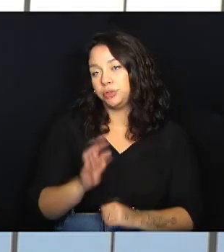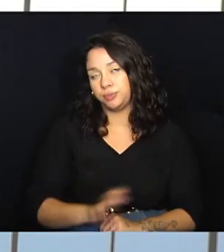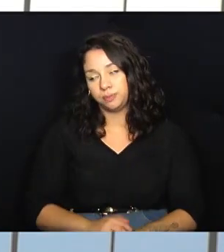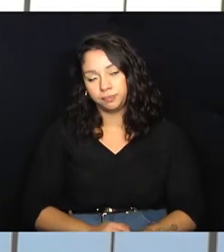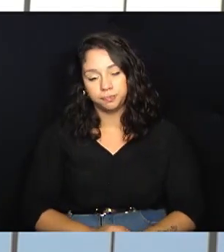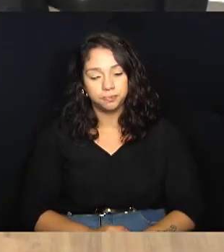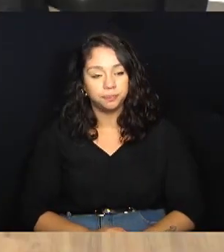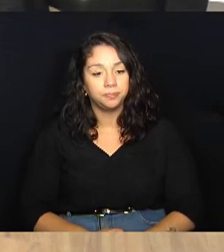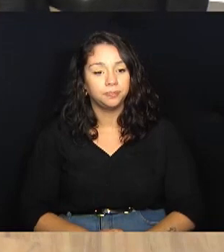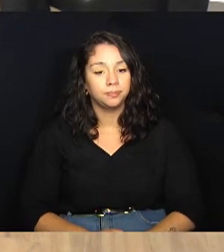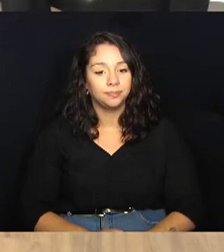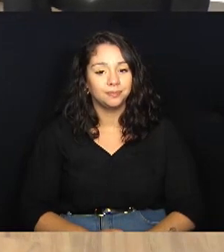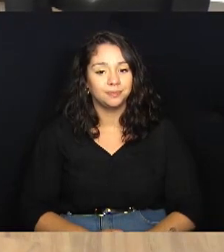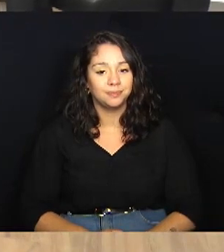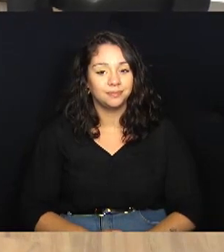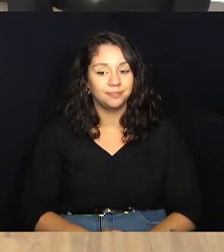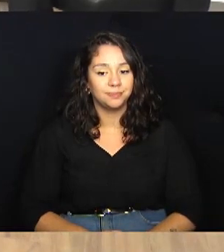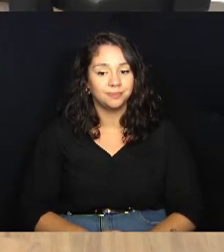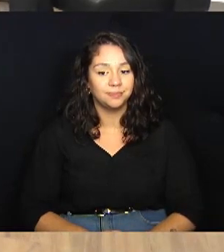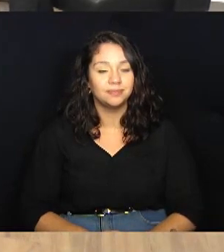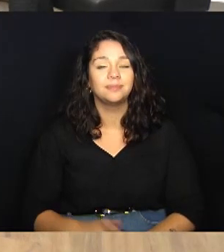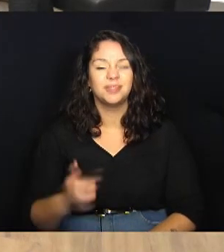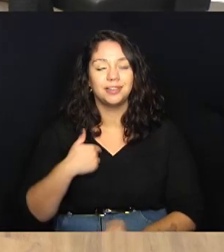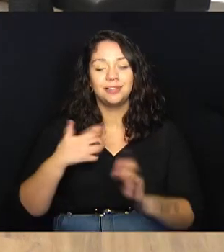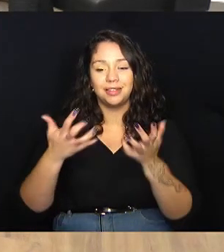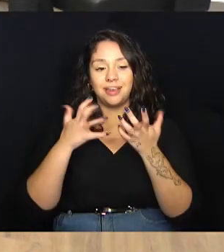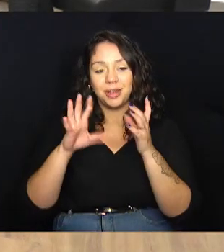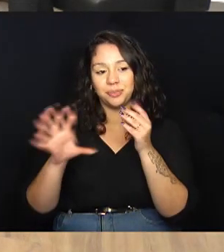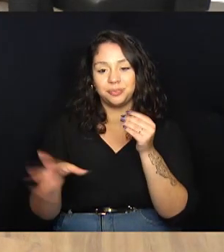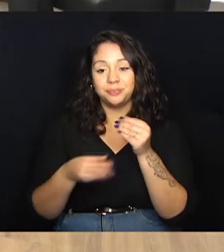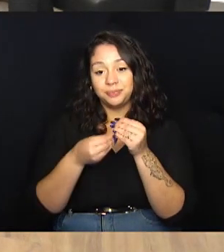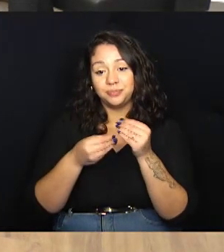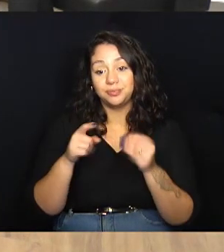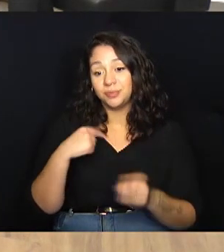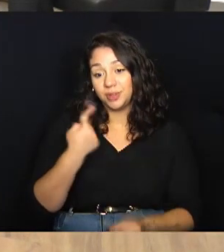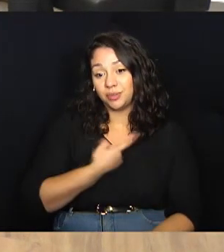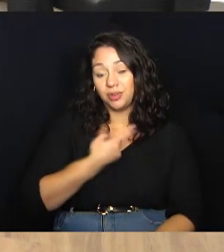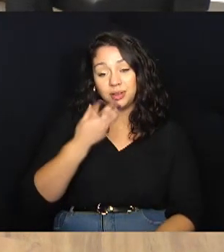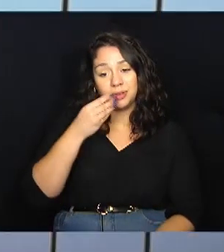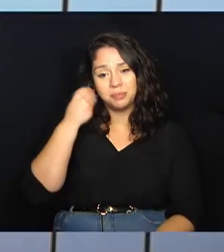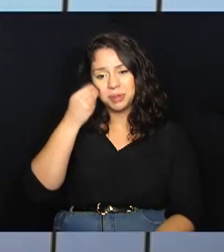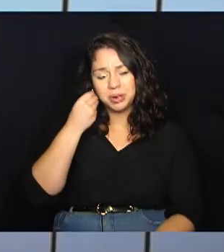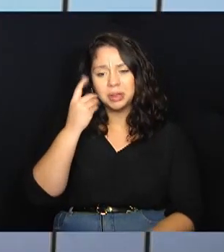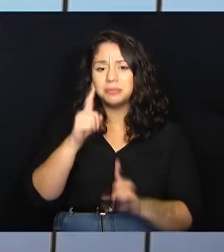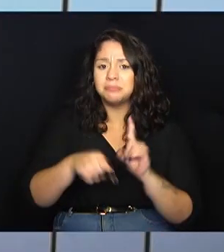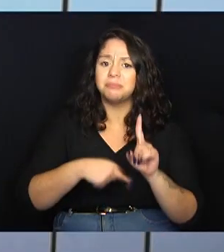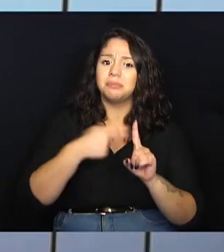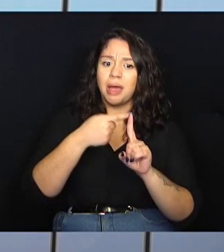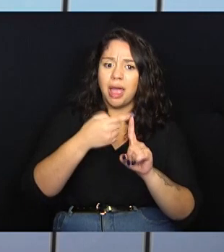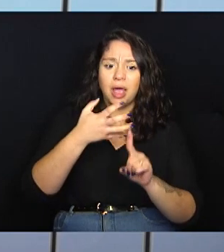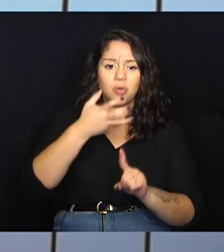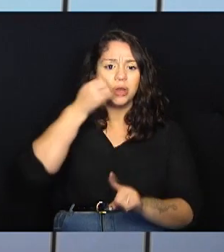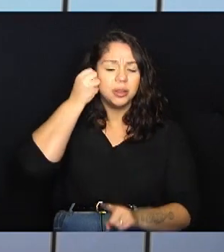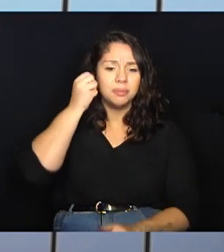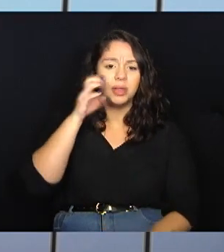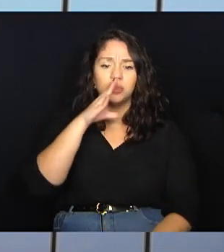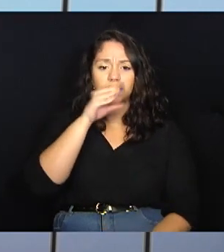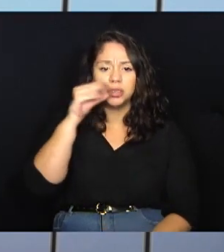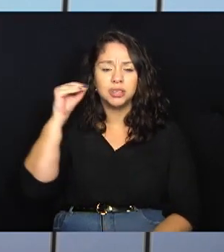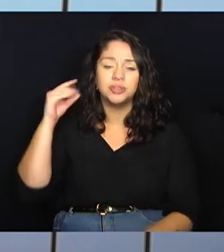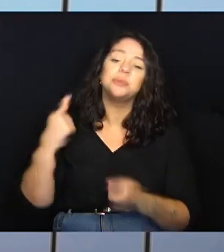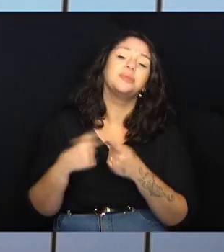Zezé, pois não. Me permite, nós tivemos experiências muito exitosas no acolhimento com adolescentes,